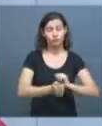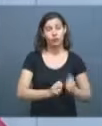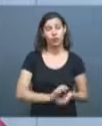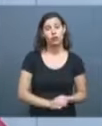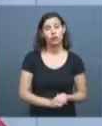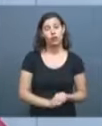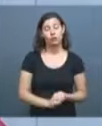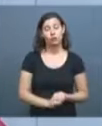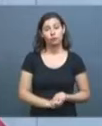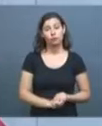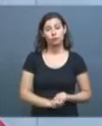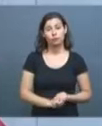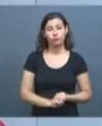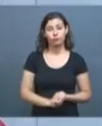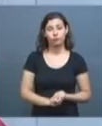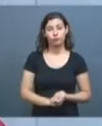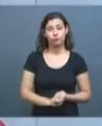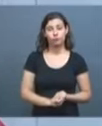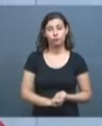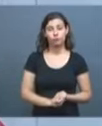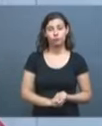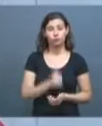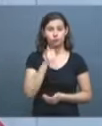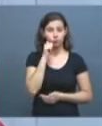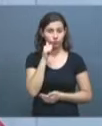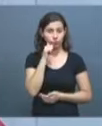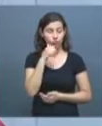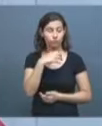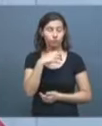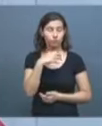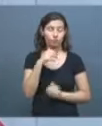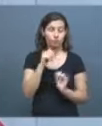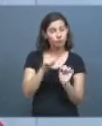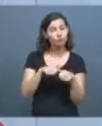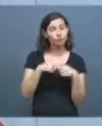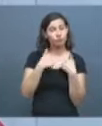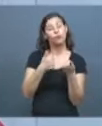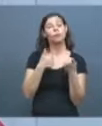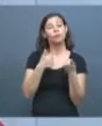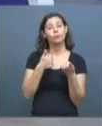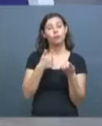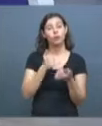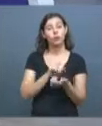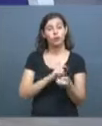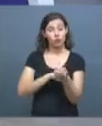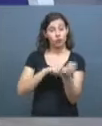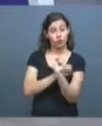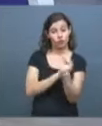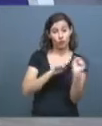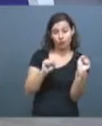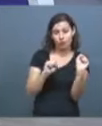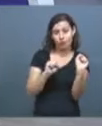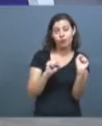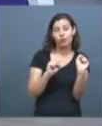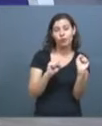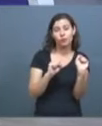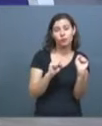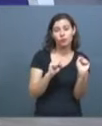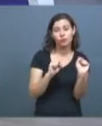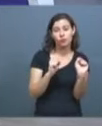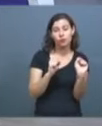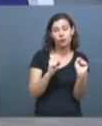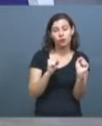forma, as mulheres estejam mais preparadas. Alguns estudos mostram isso. Como é que você vê